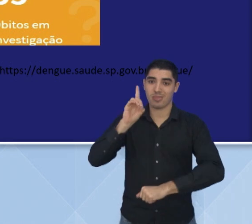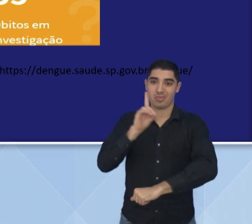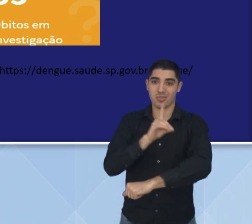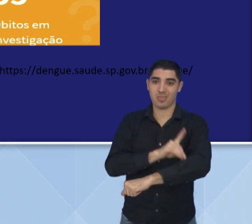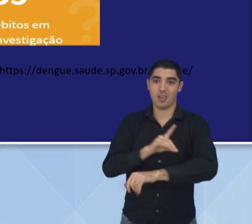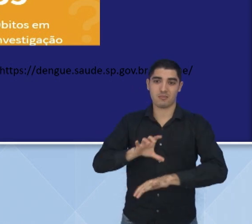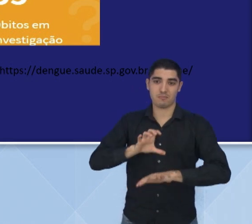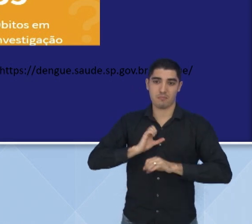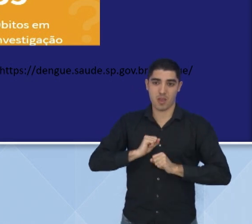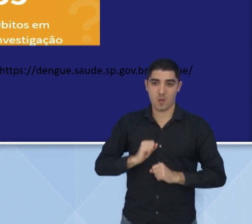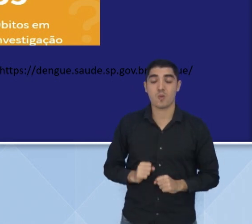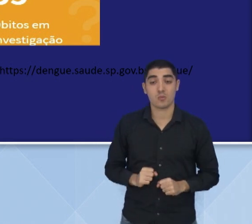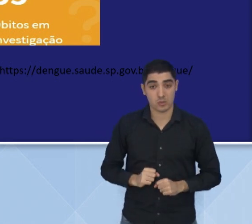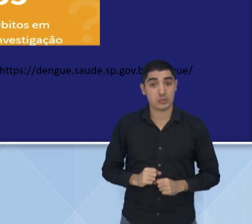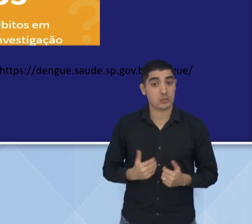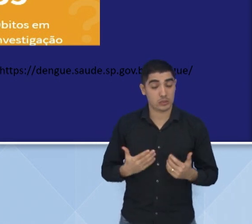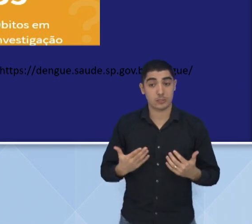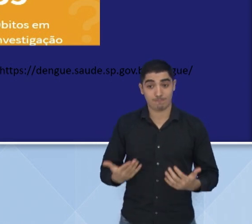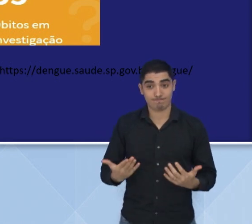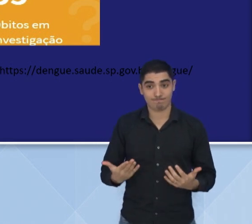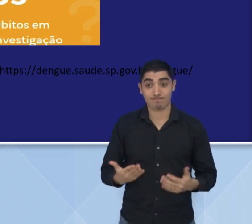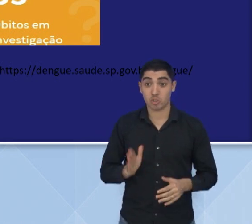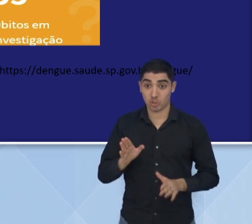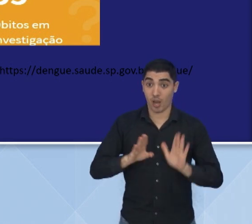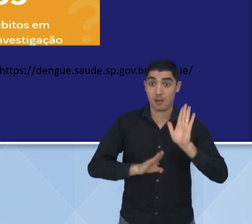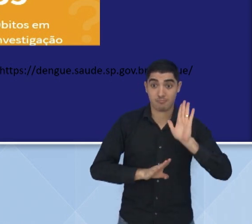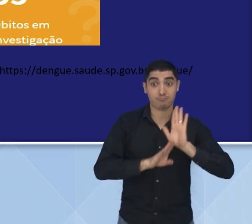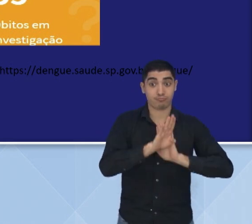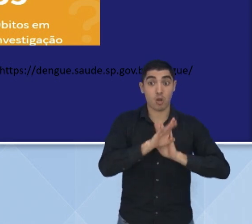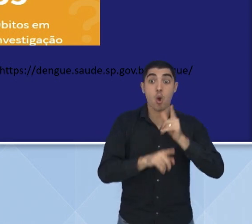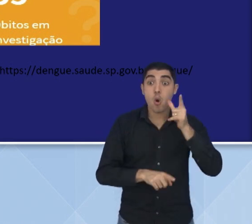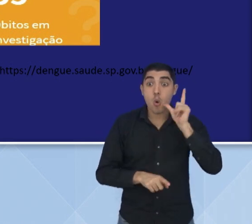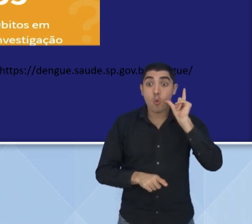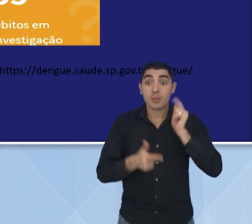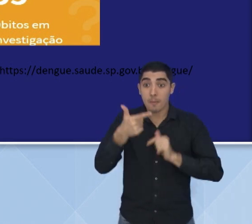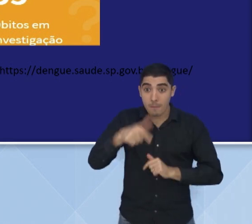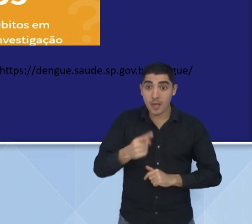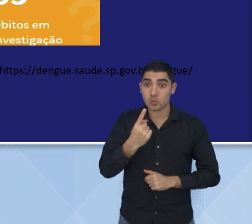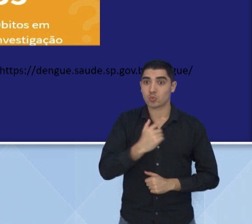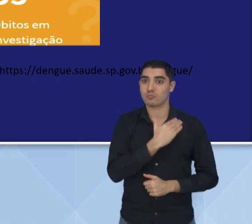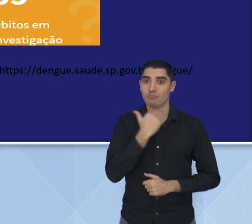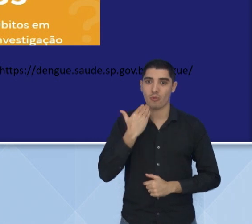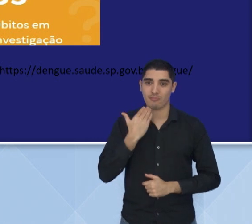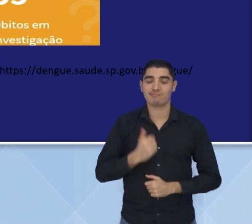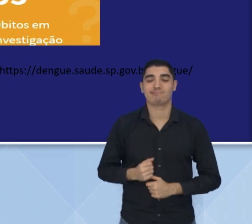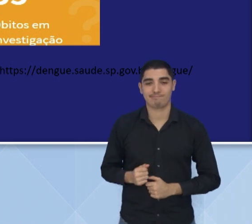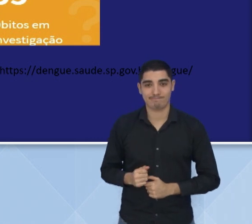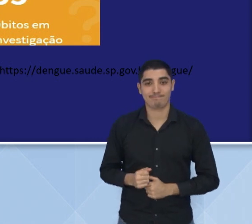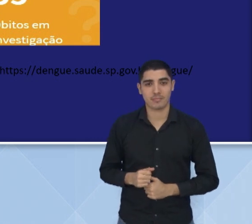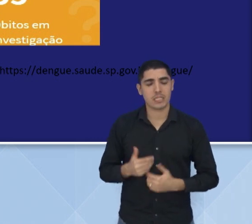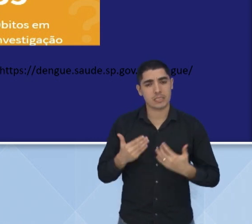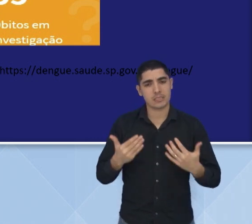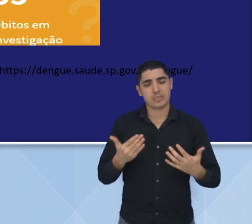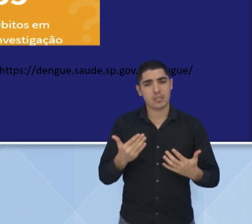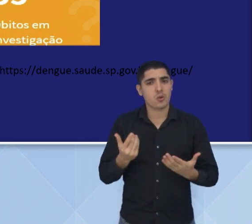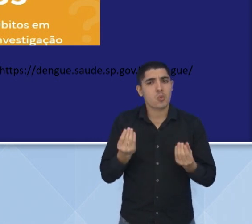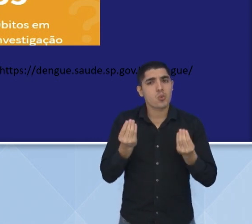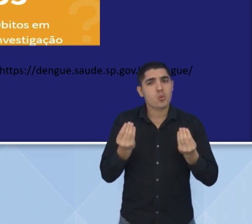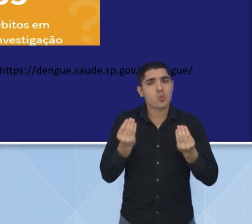assessor. Então, aquele número já aumentou. E a gente tem aqui, né? Como que chega em uma